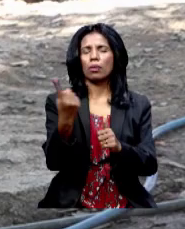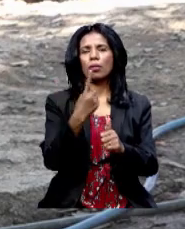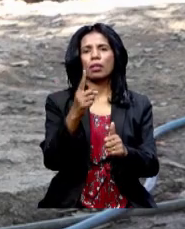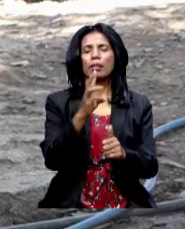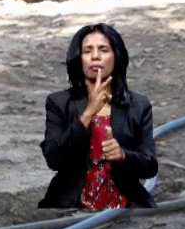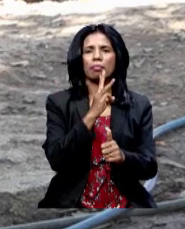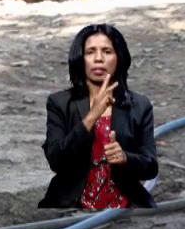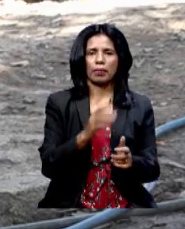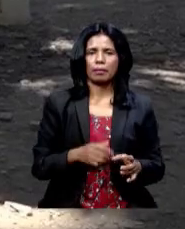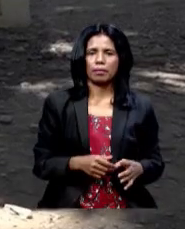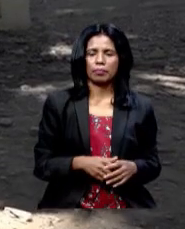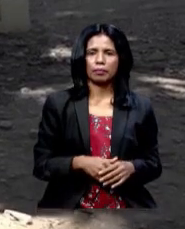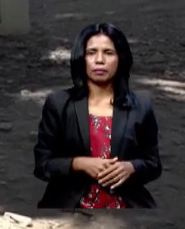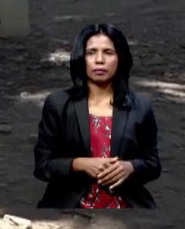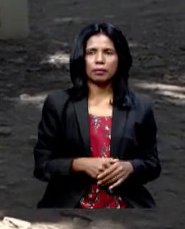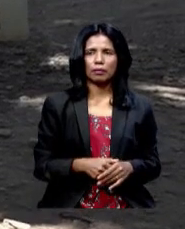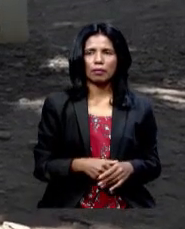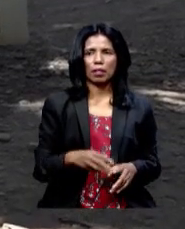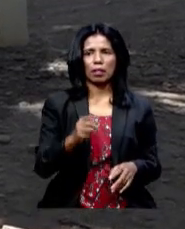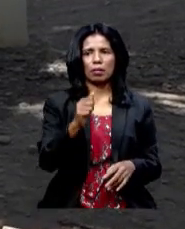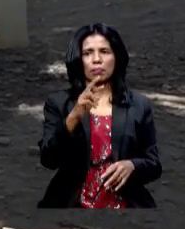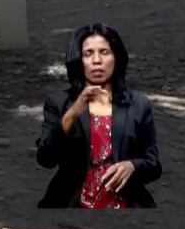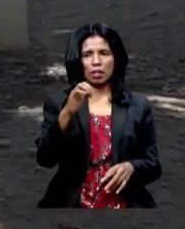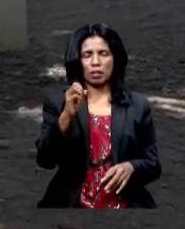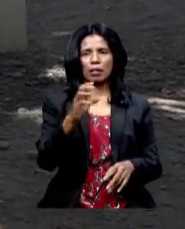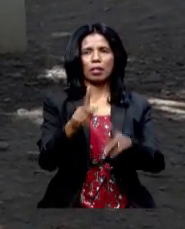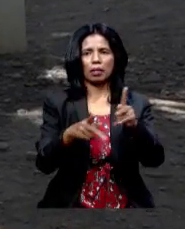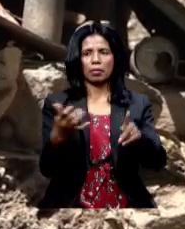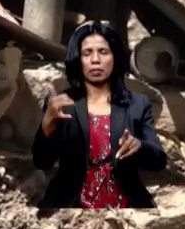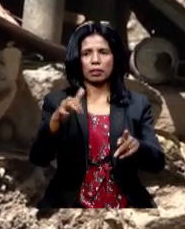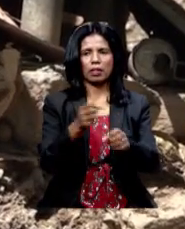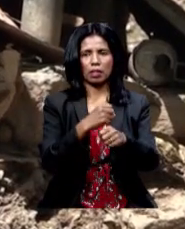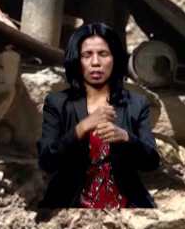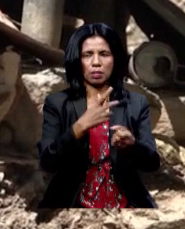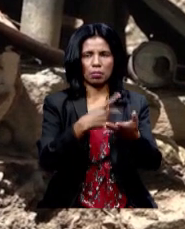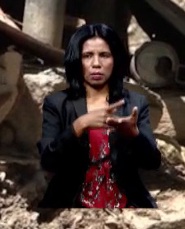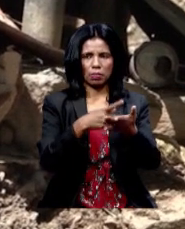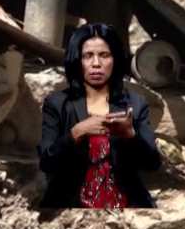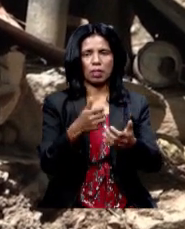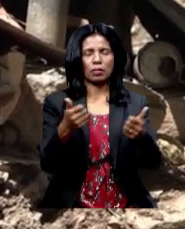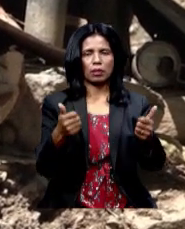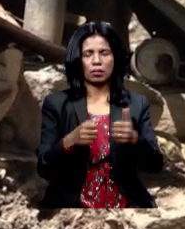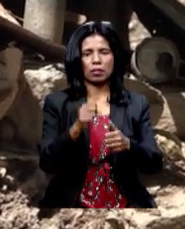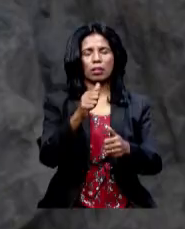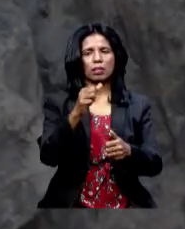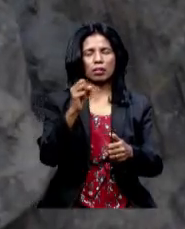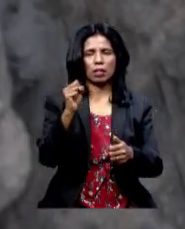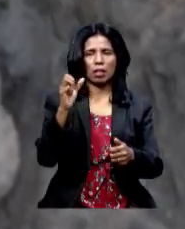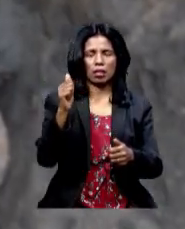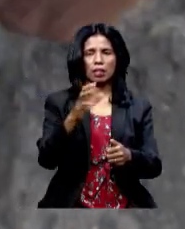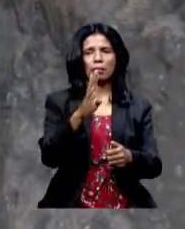né? Mario Correia Hatutan, comunidade Sira, ralou uma proposta da autoridade SAS no